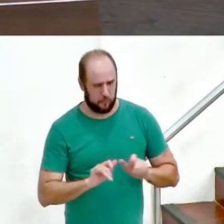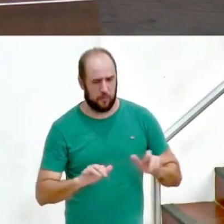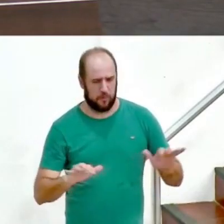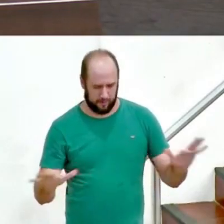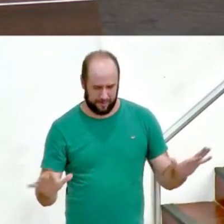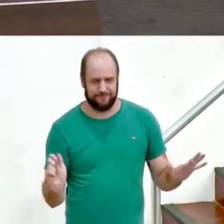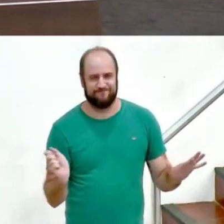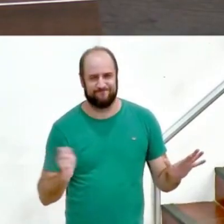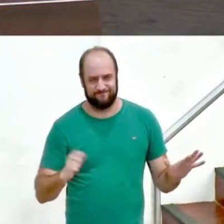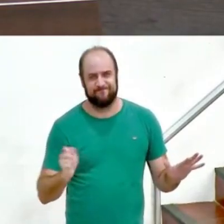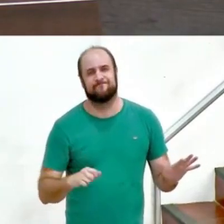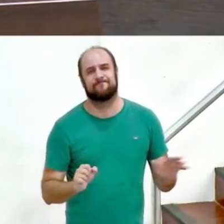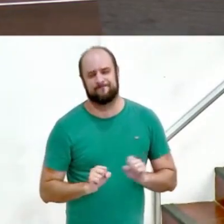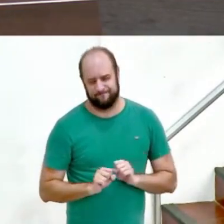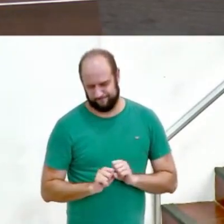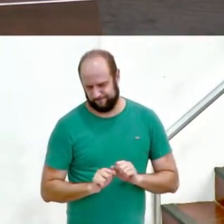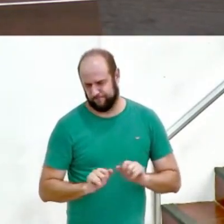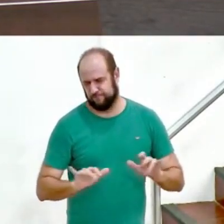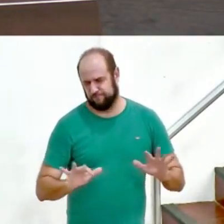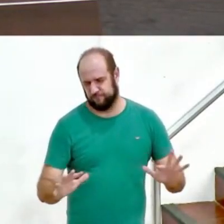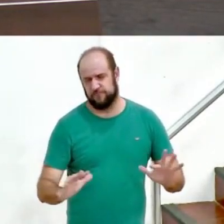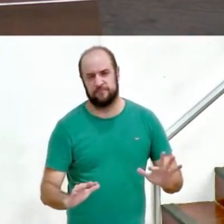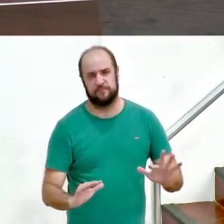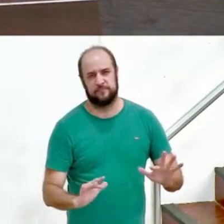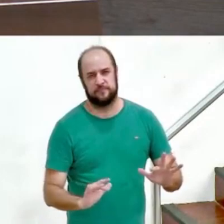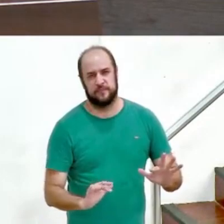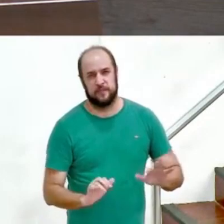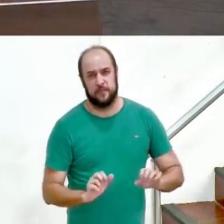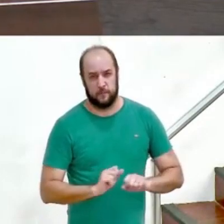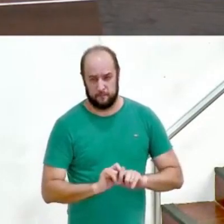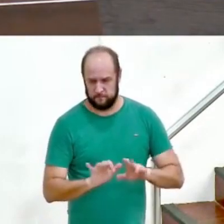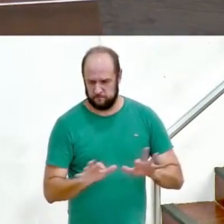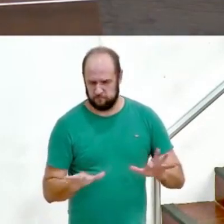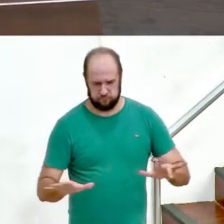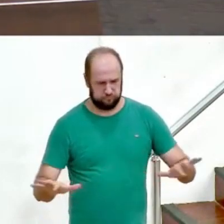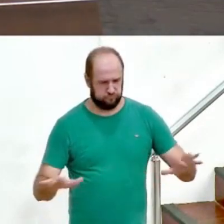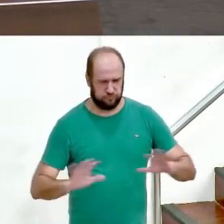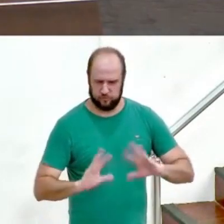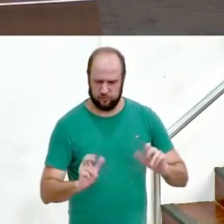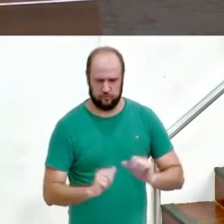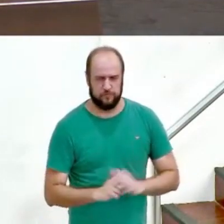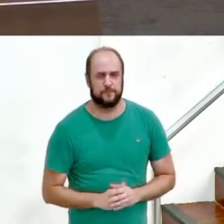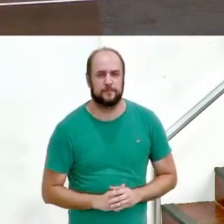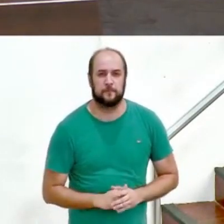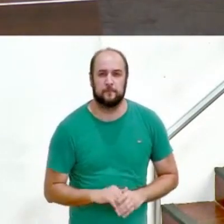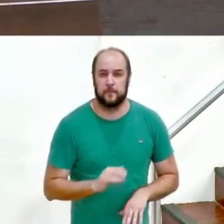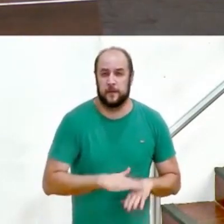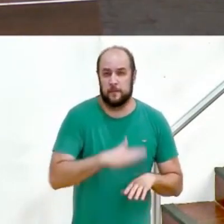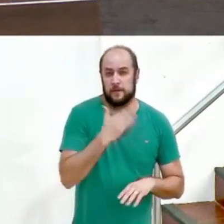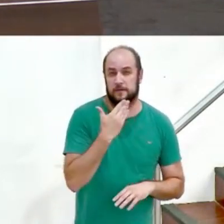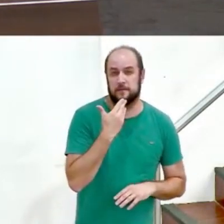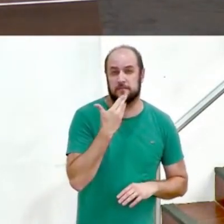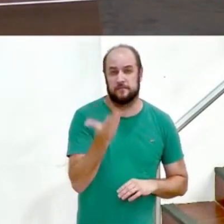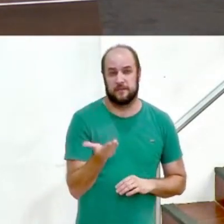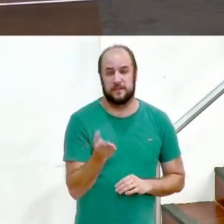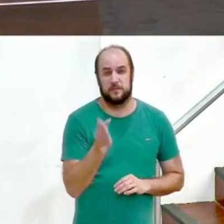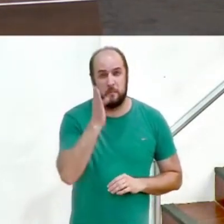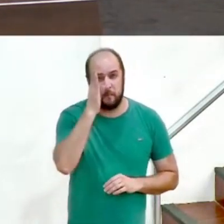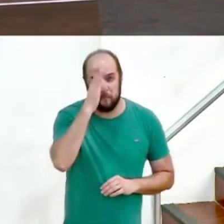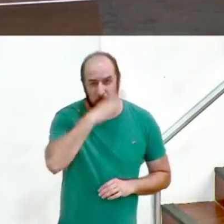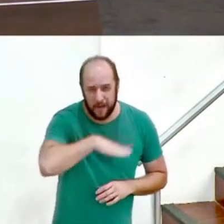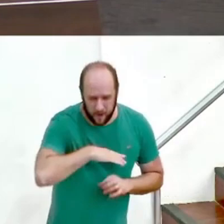ela é transferida, ela contamina. É muito mais fácil espalhar o